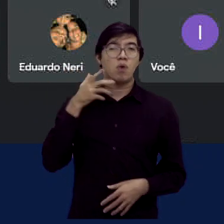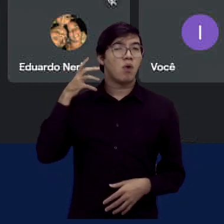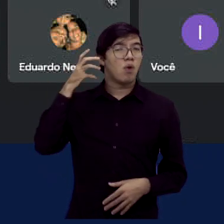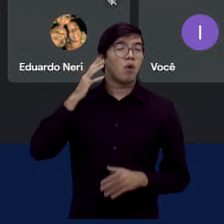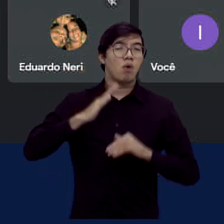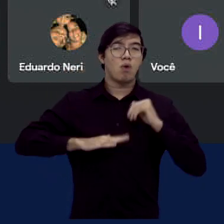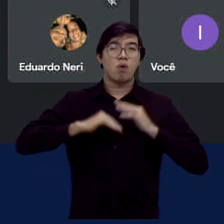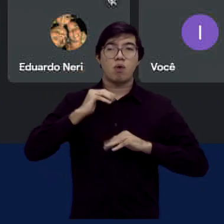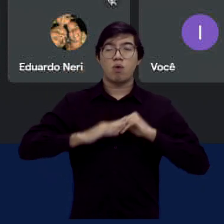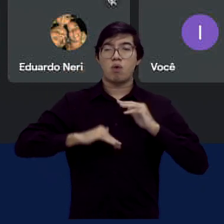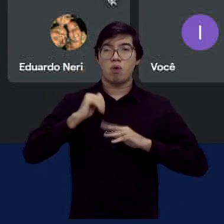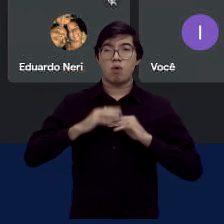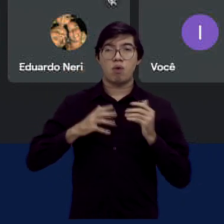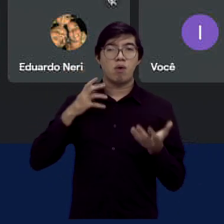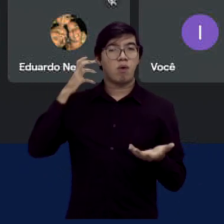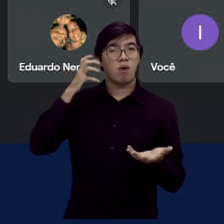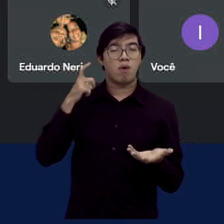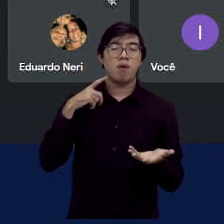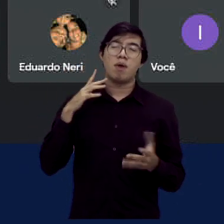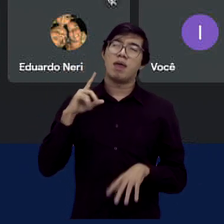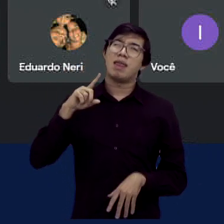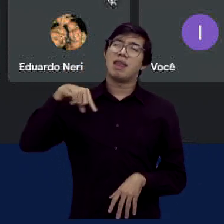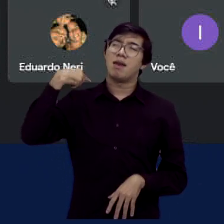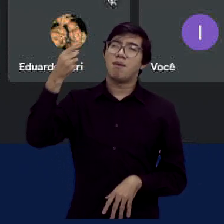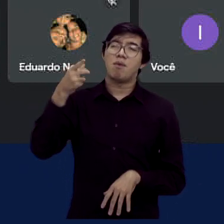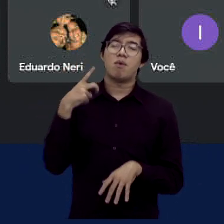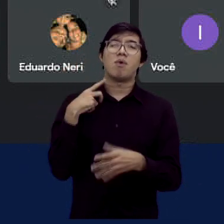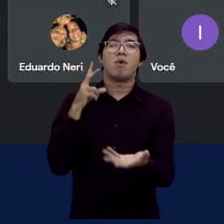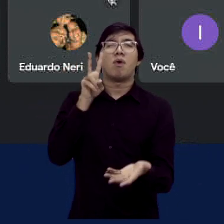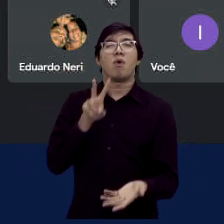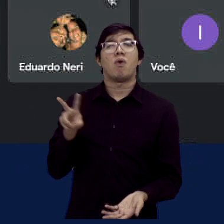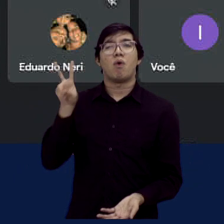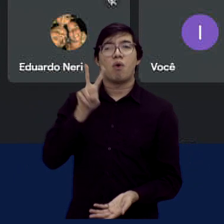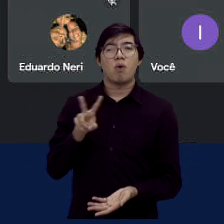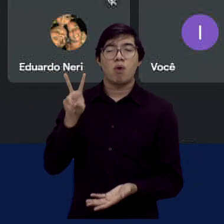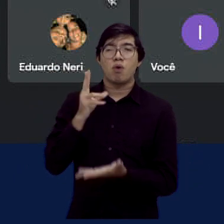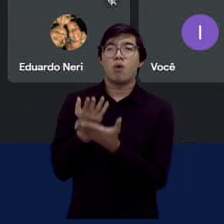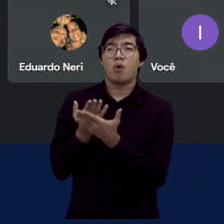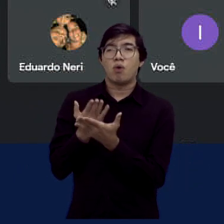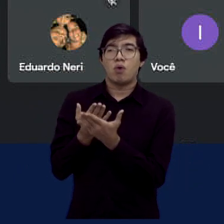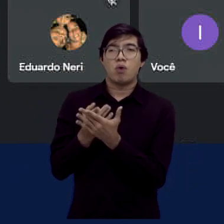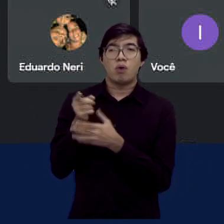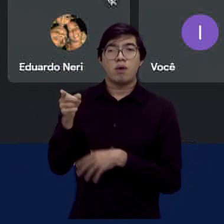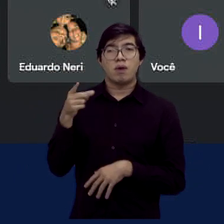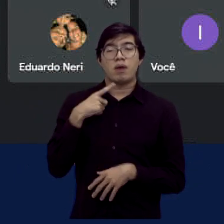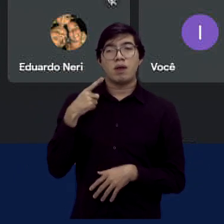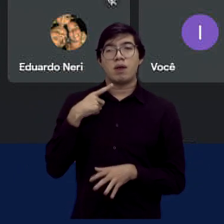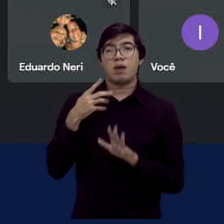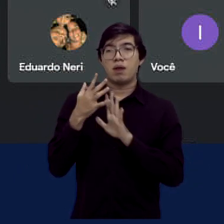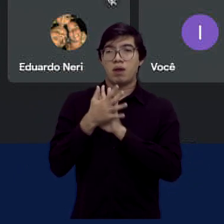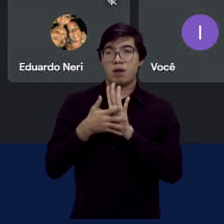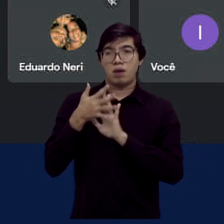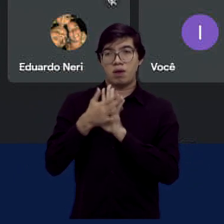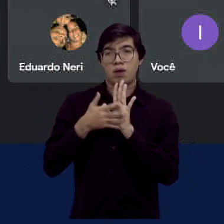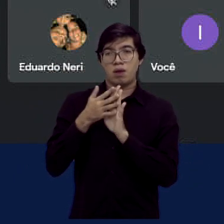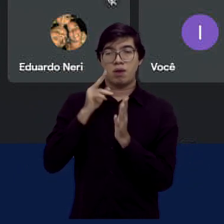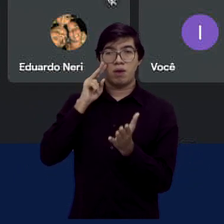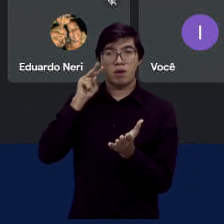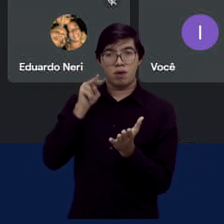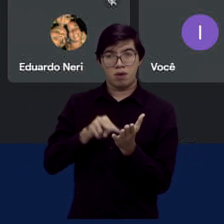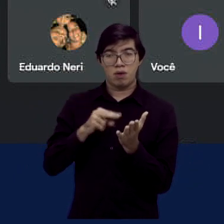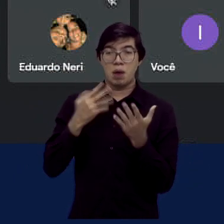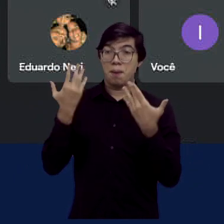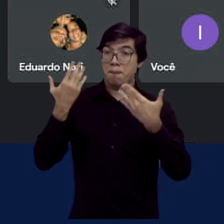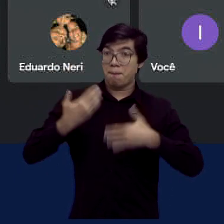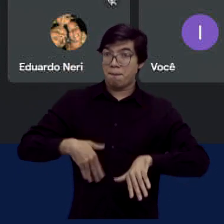vida fazer vestibular. E quando ele foi fazer vestibular, ele viu uma música dele lá, numa das